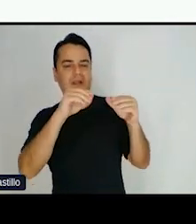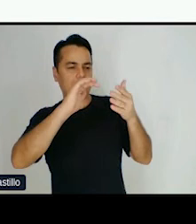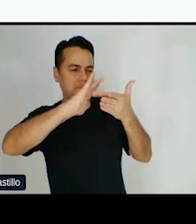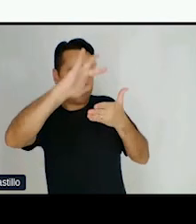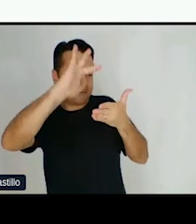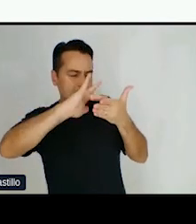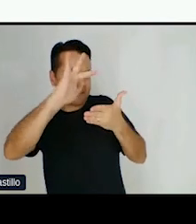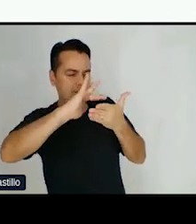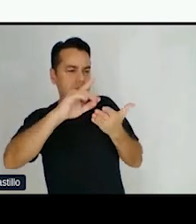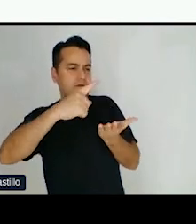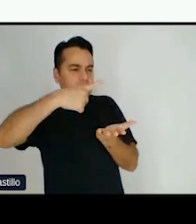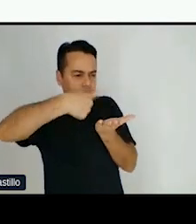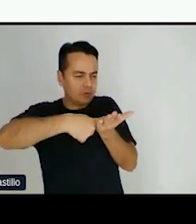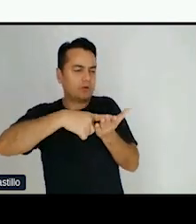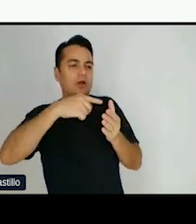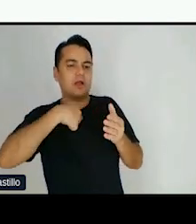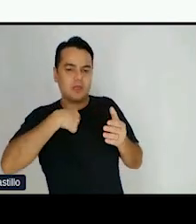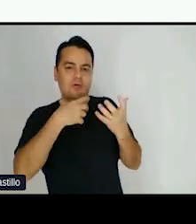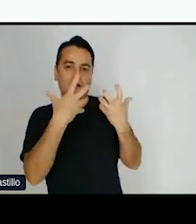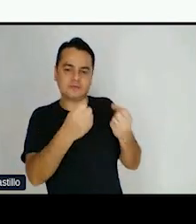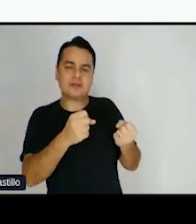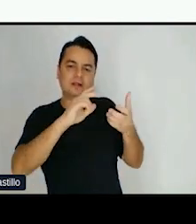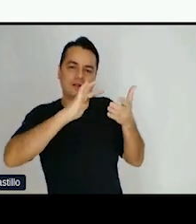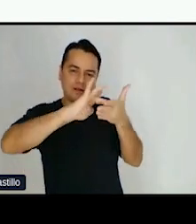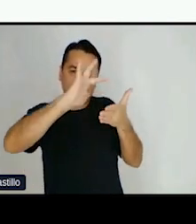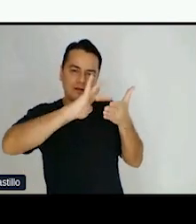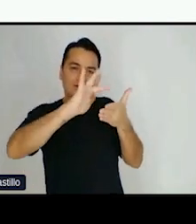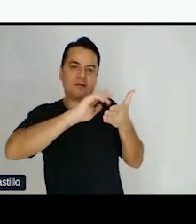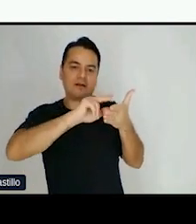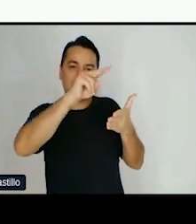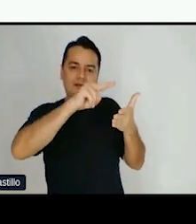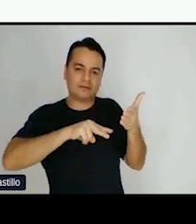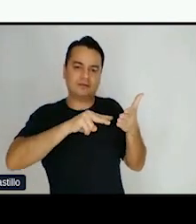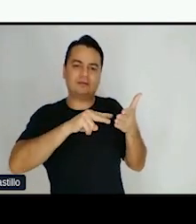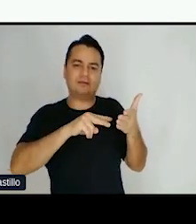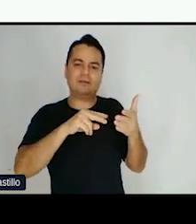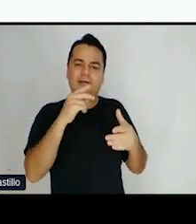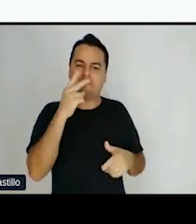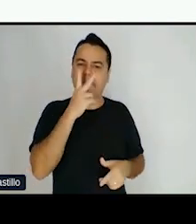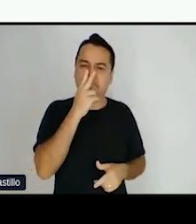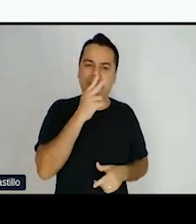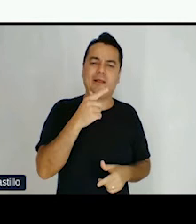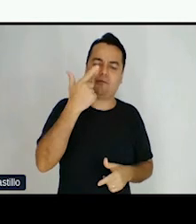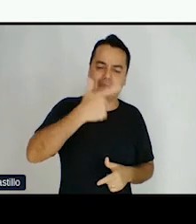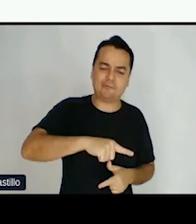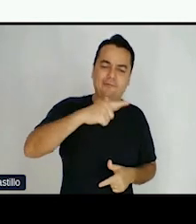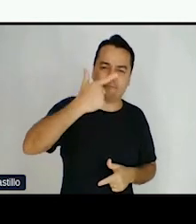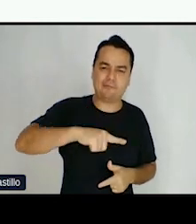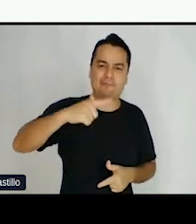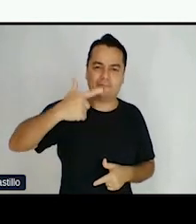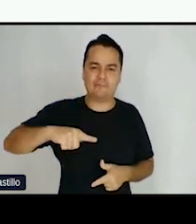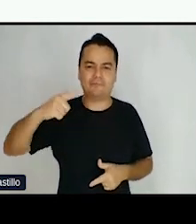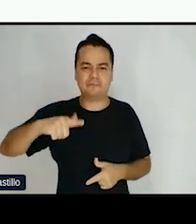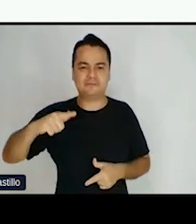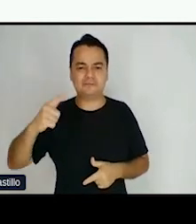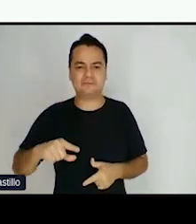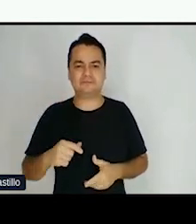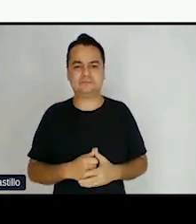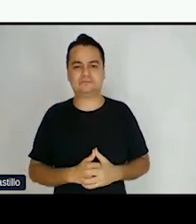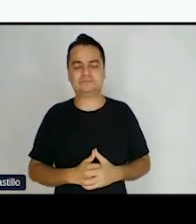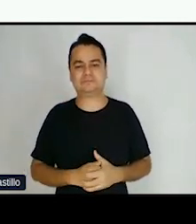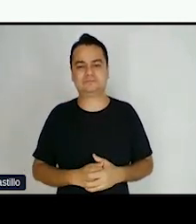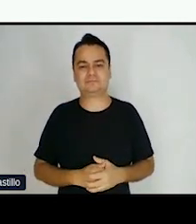concluir, declaro que li e concordo com os termos e condições do botão comunicativo 12. Daniel, você